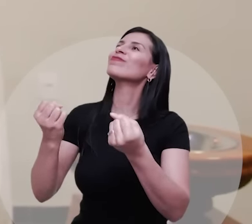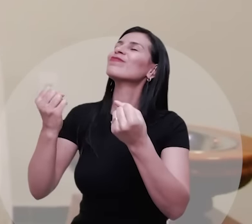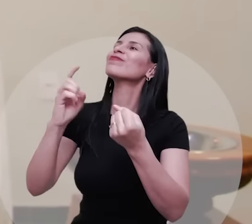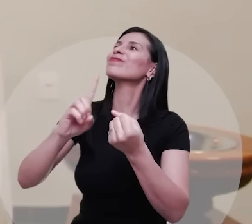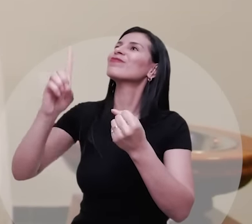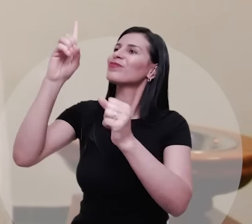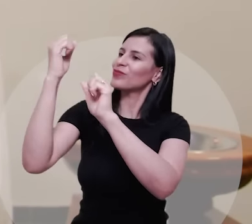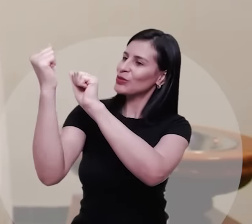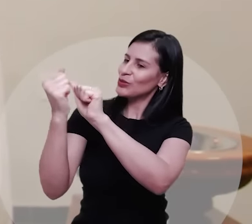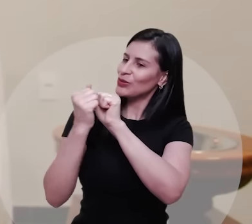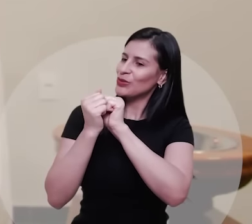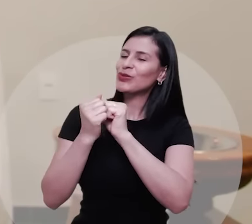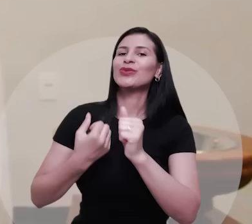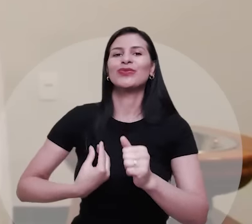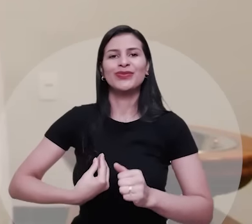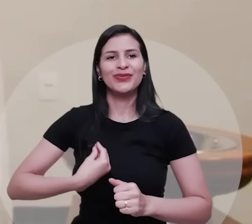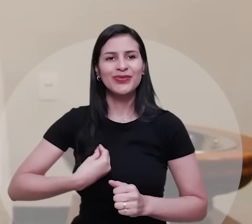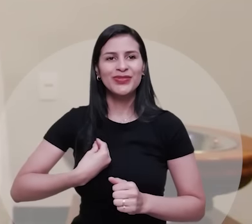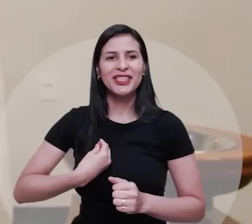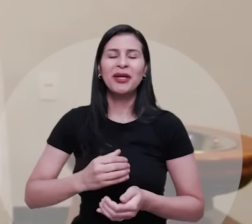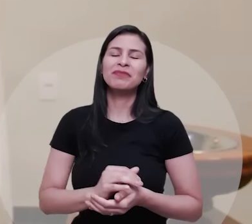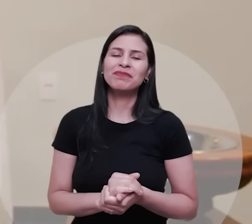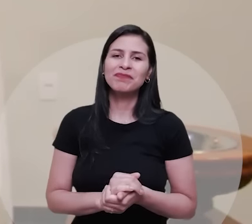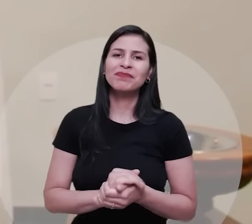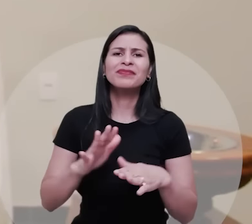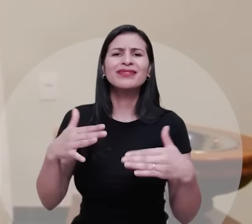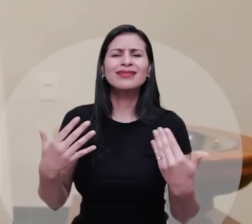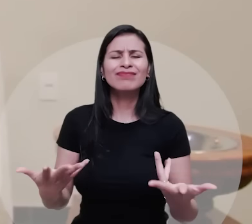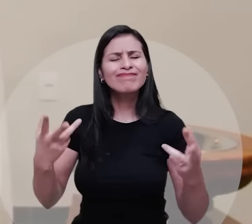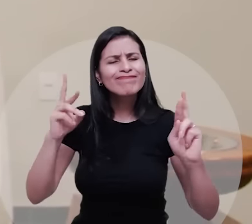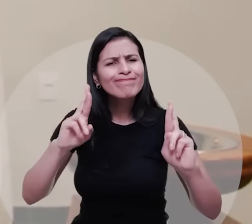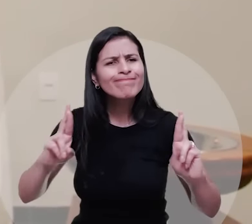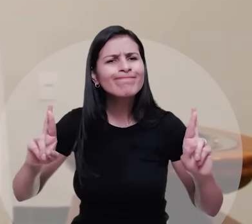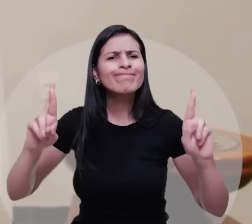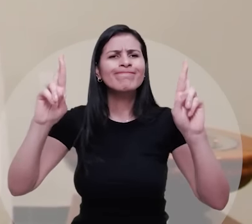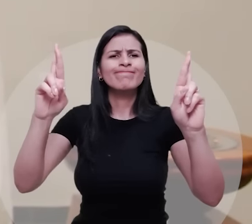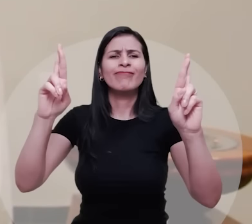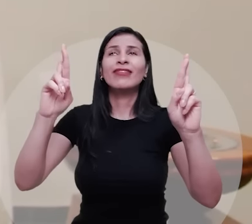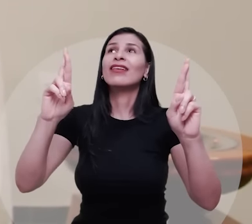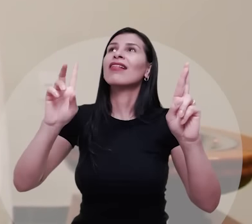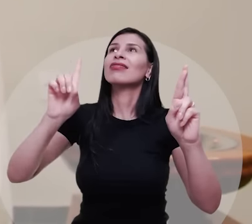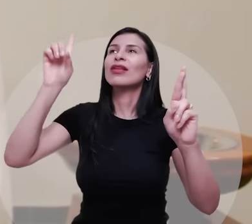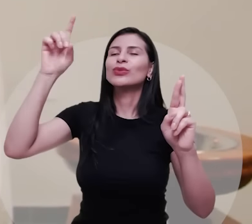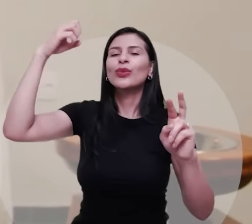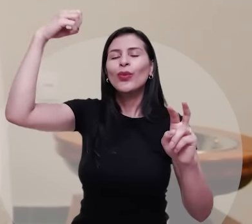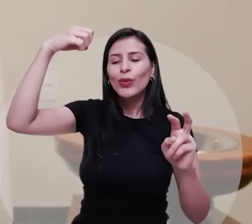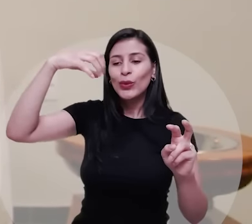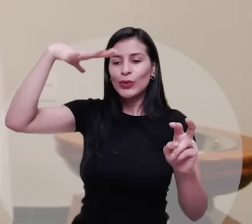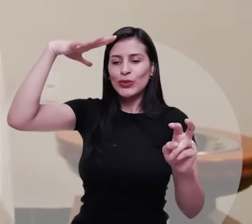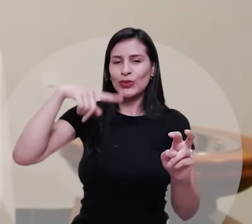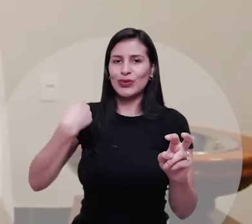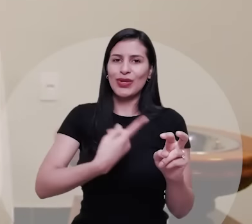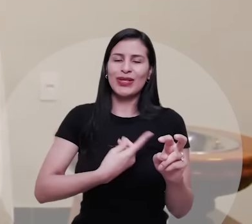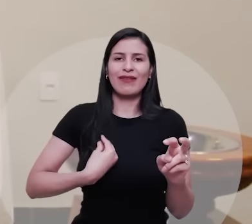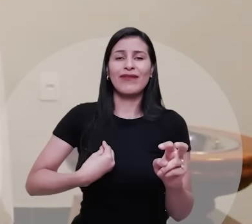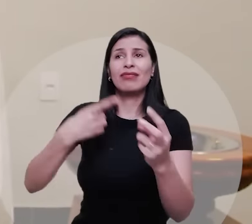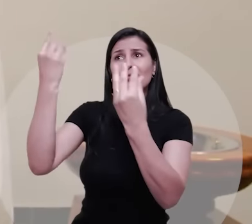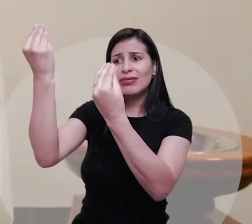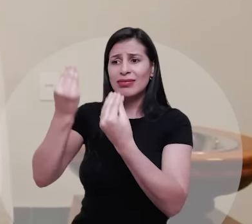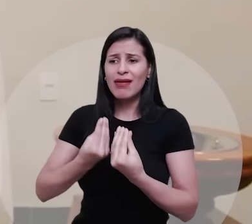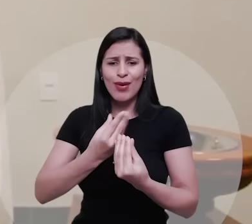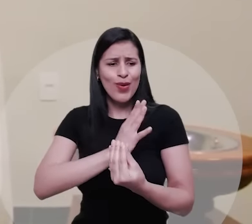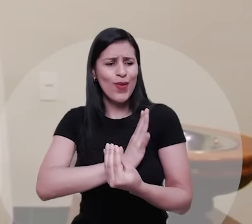vida. Assim, que o Senhor nos ilumine e nos fortaleça, nos dê um coração humilde